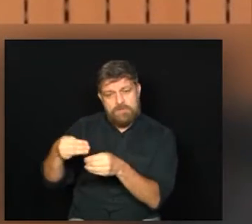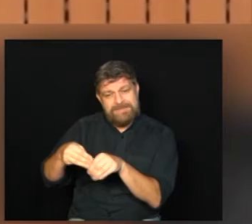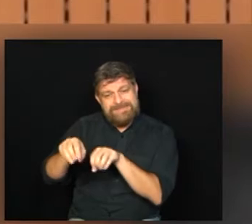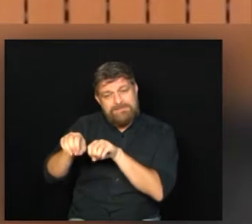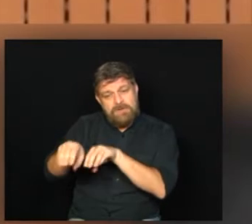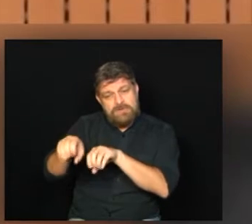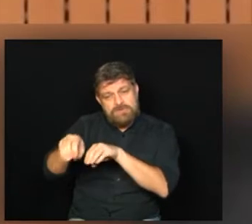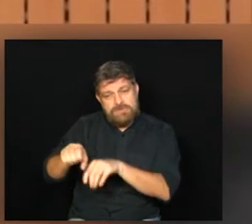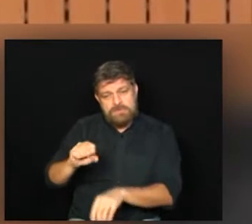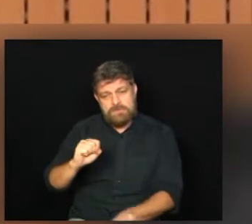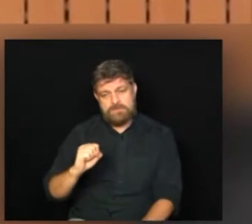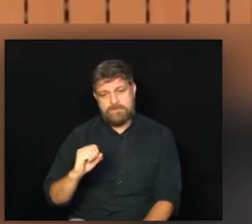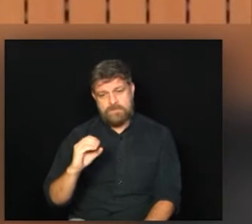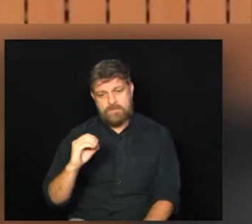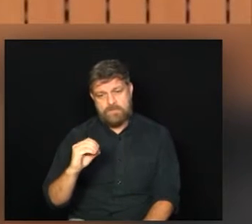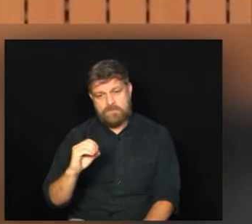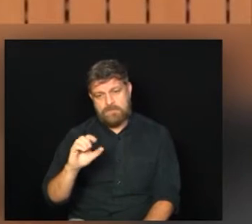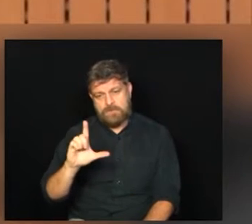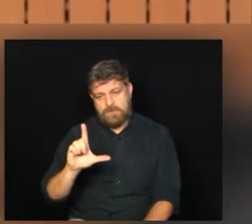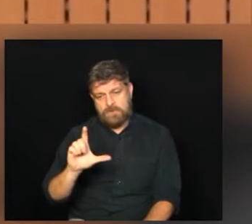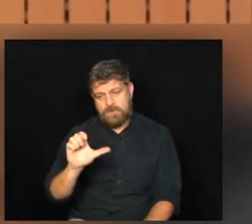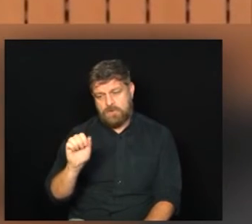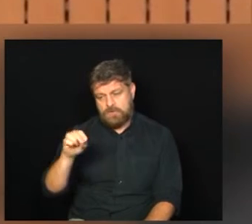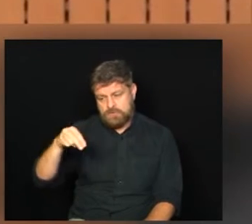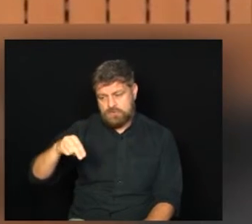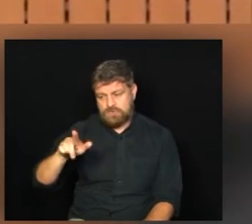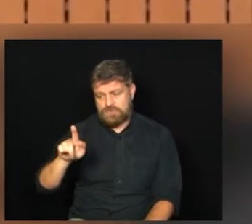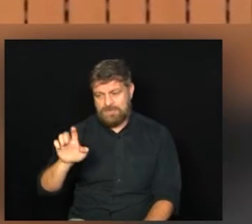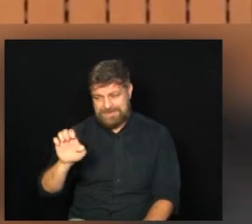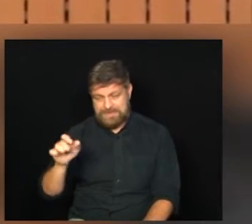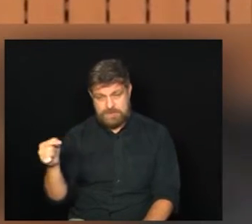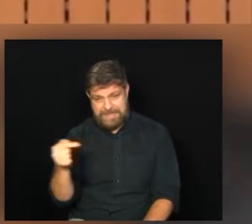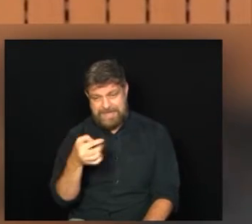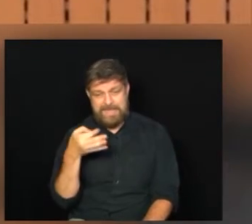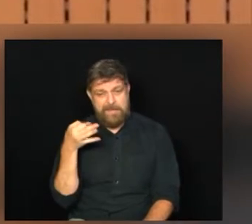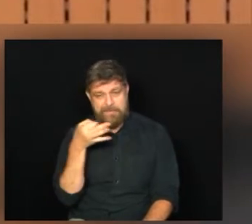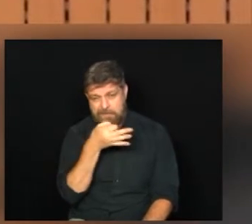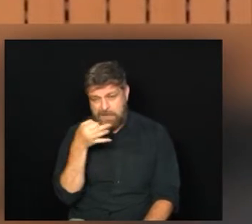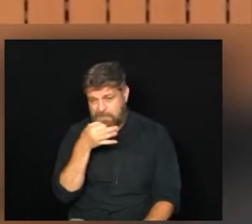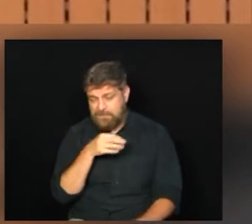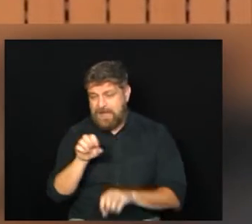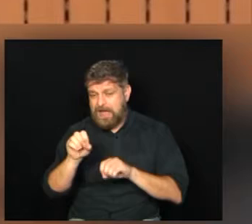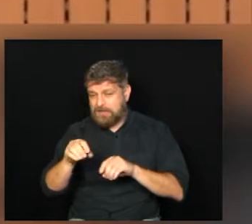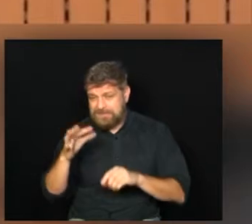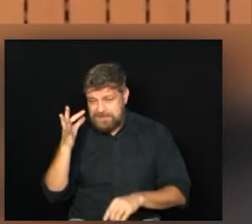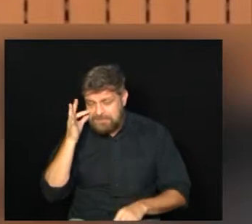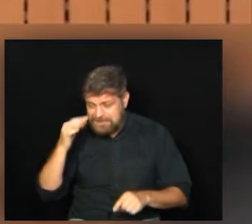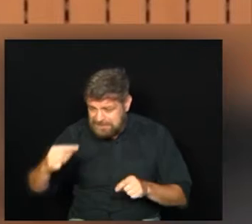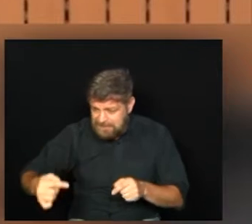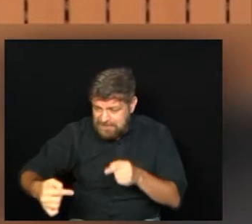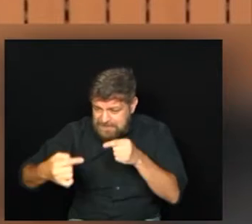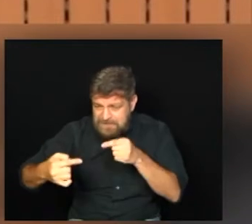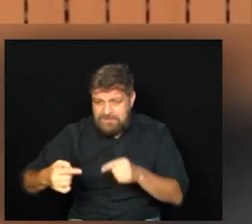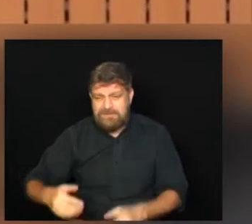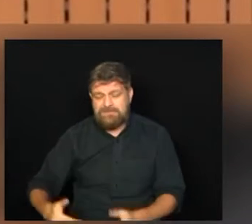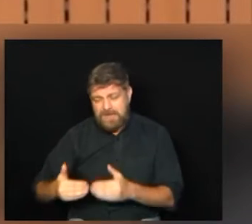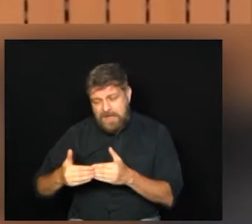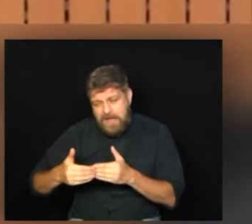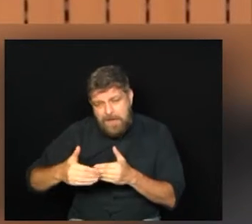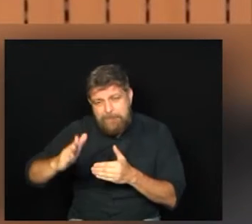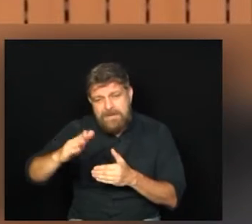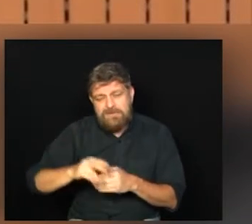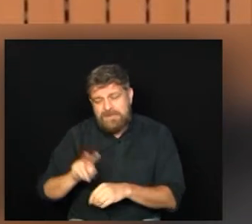de Educação, Solange Pozuto. Ela falou sobre os desafios da educação presencial, que vão muito além